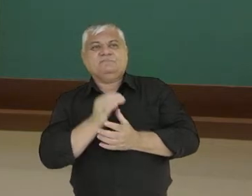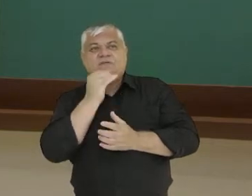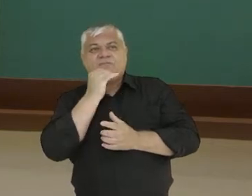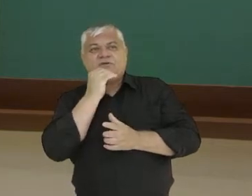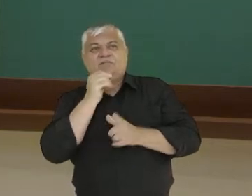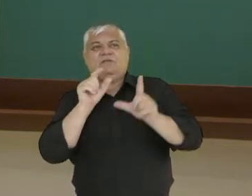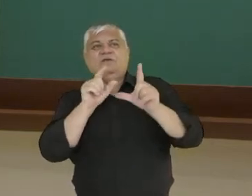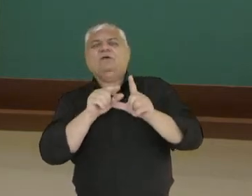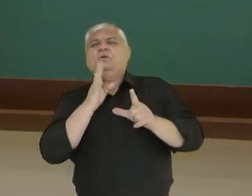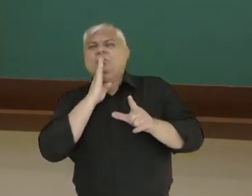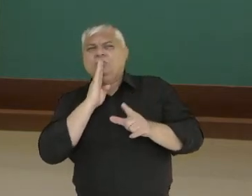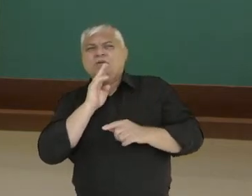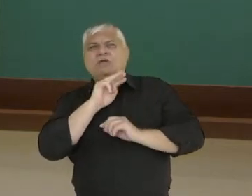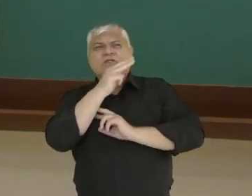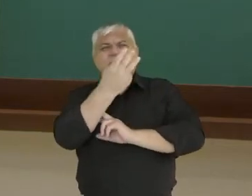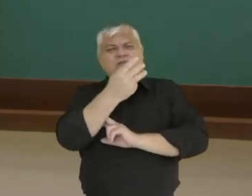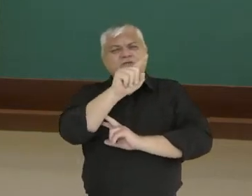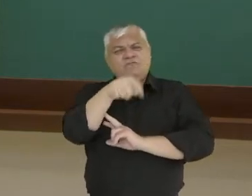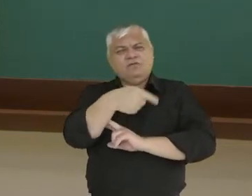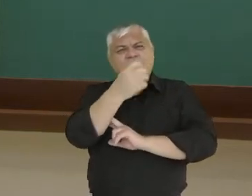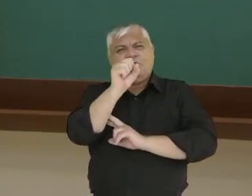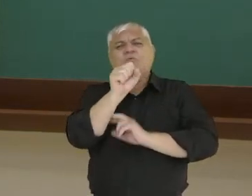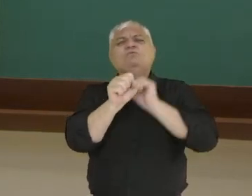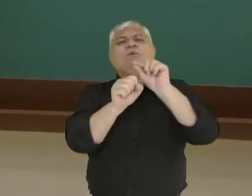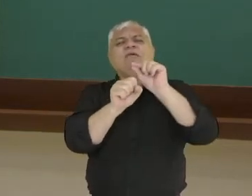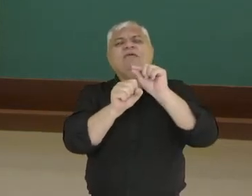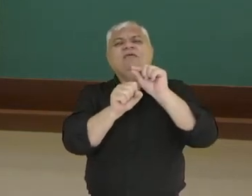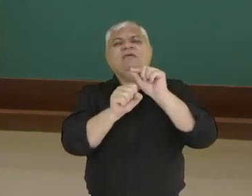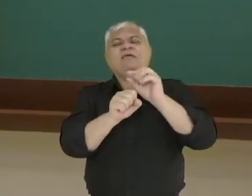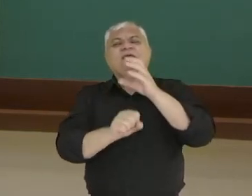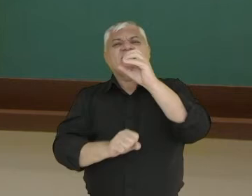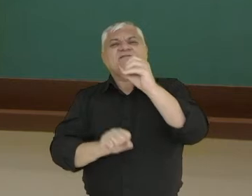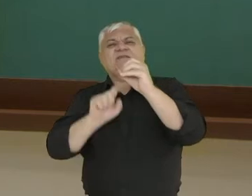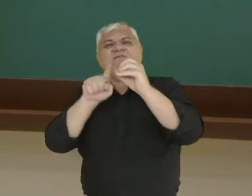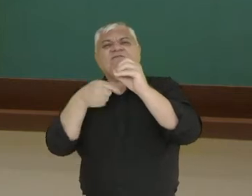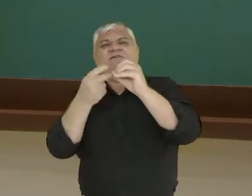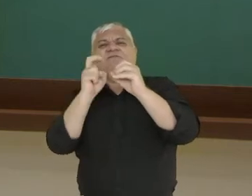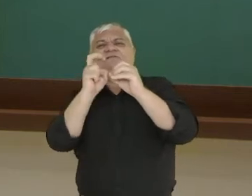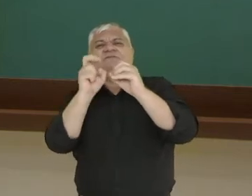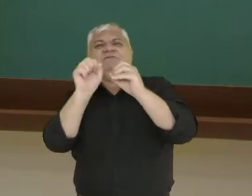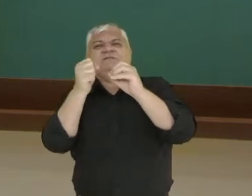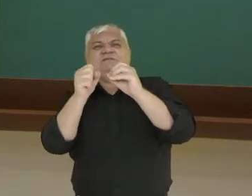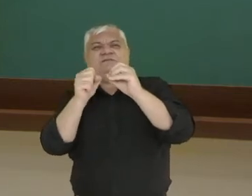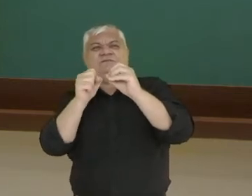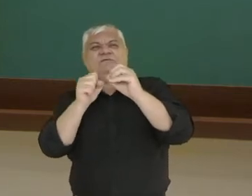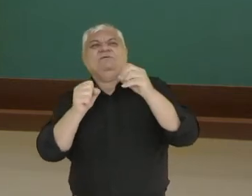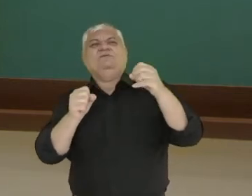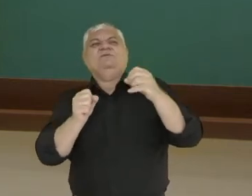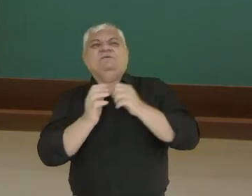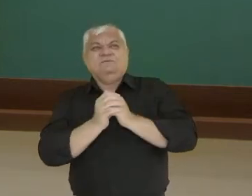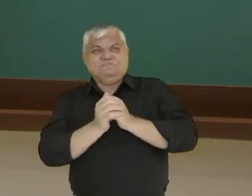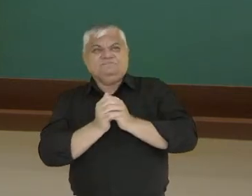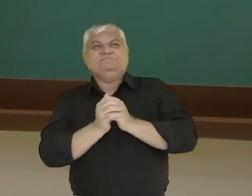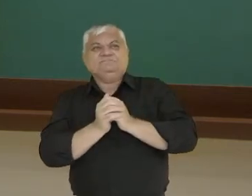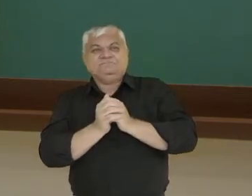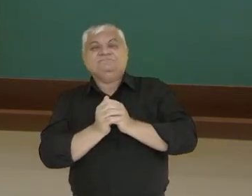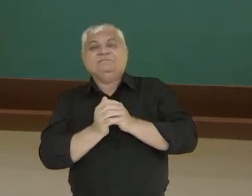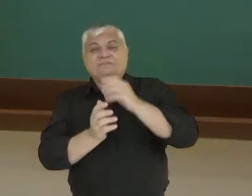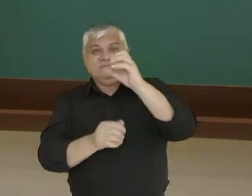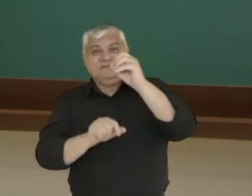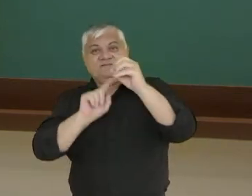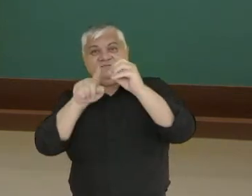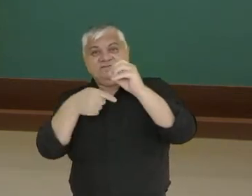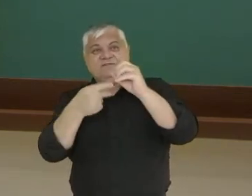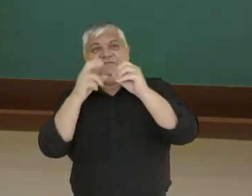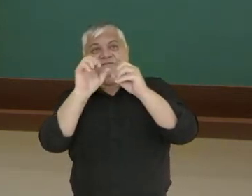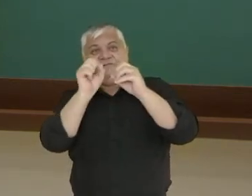Conheço quem é o log de 3,8, porque ele foi dado aqui no nosso problema. Então, sinal de menos, substituímos